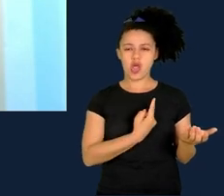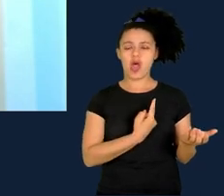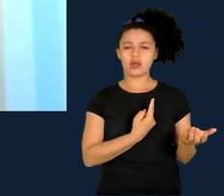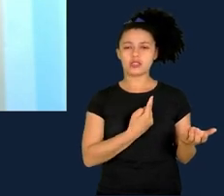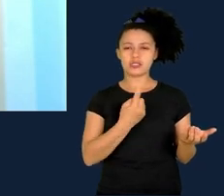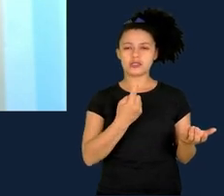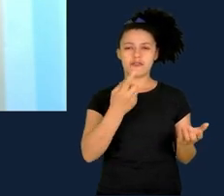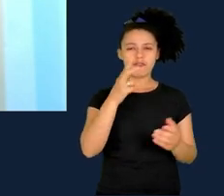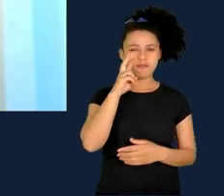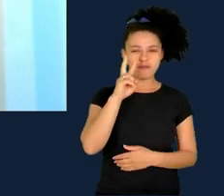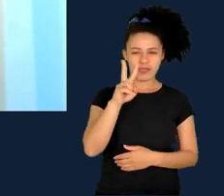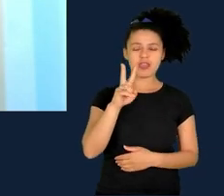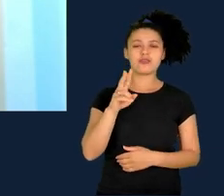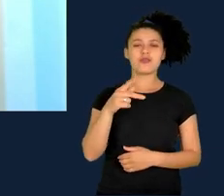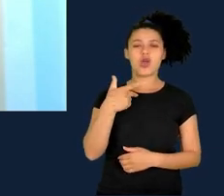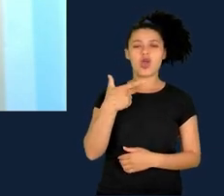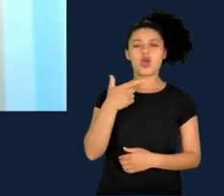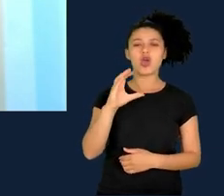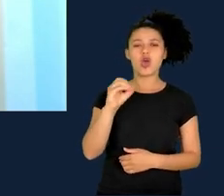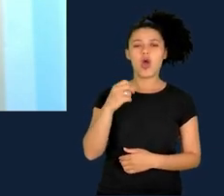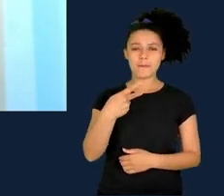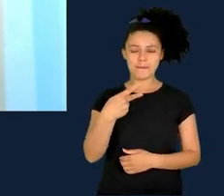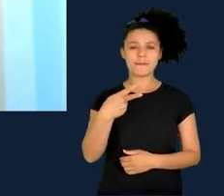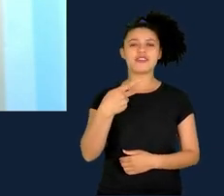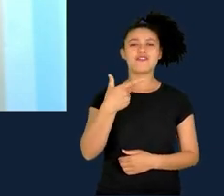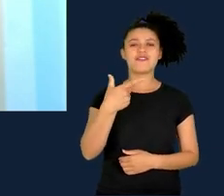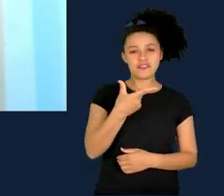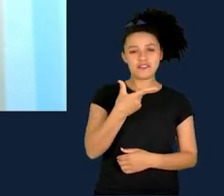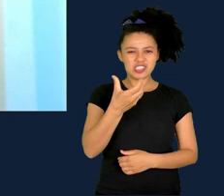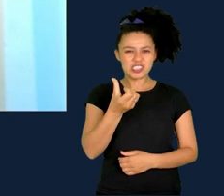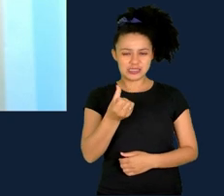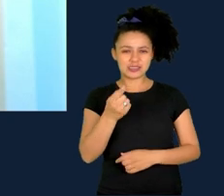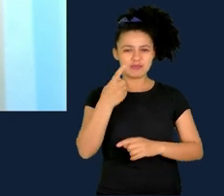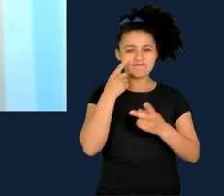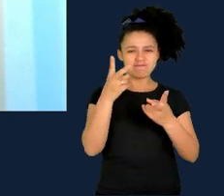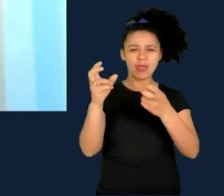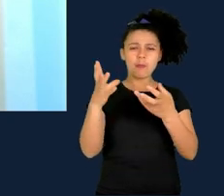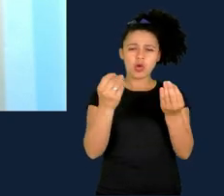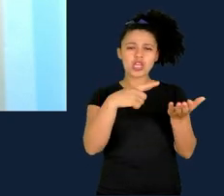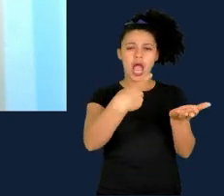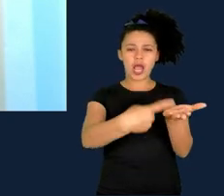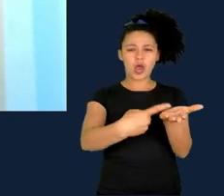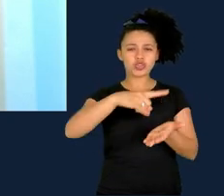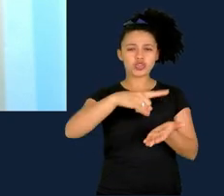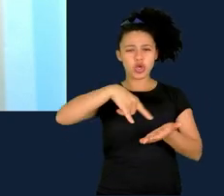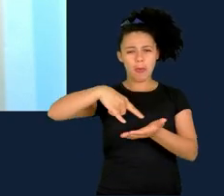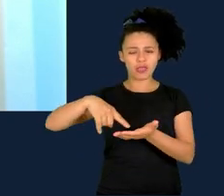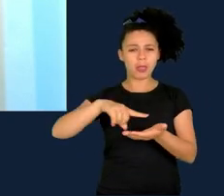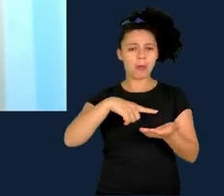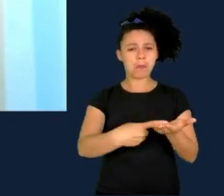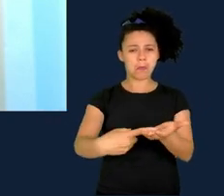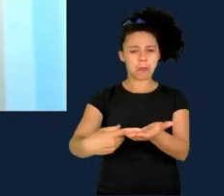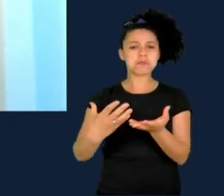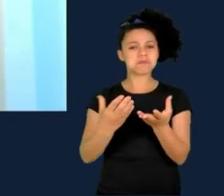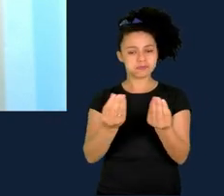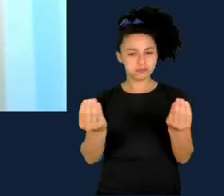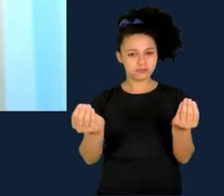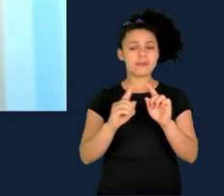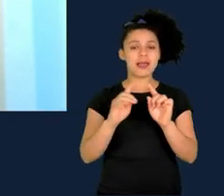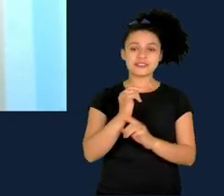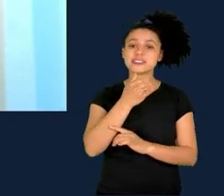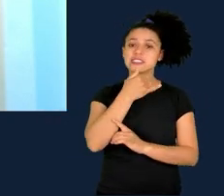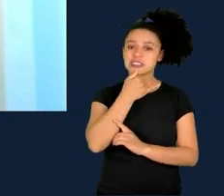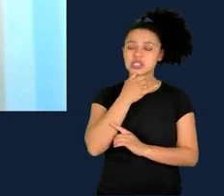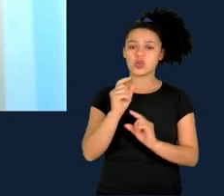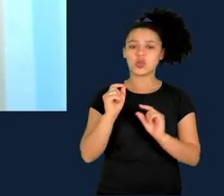realização do COP26, né? Onde foram feitos vários acordos, mas infelizmente, né, esses acordos ela não